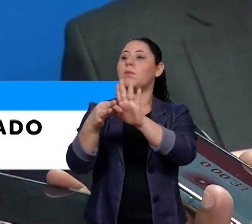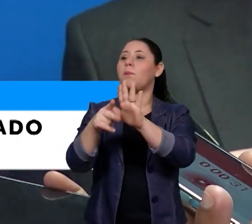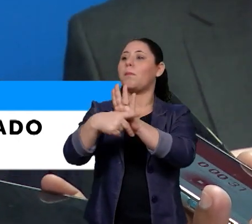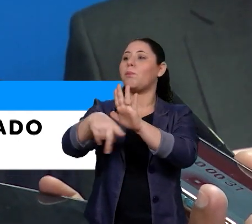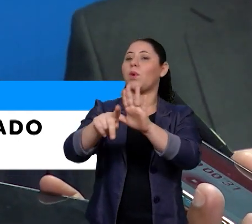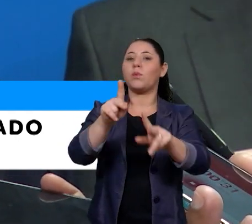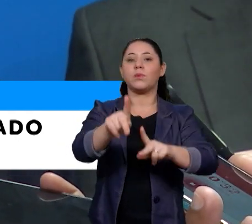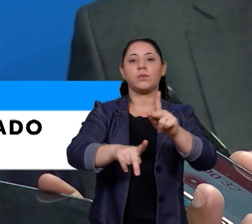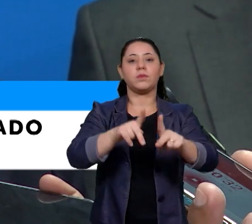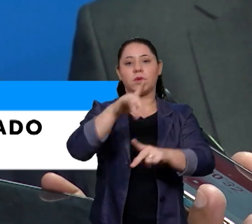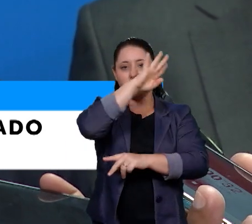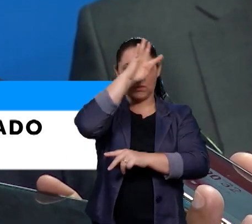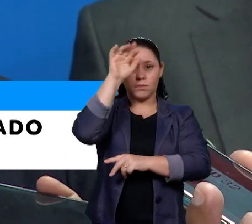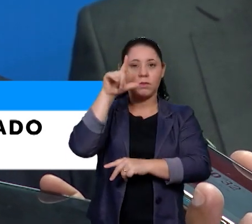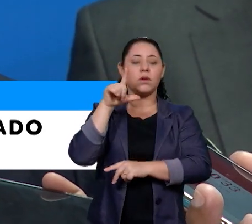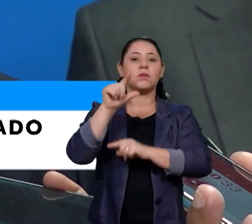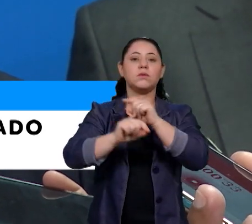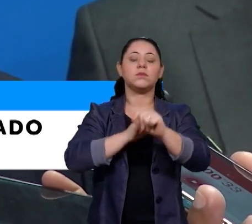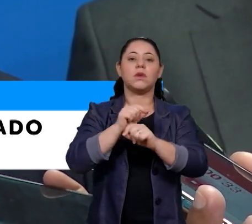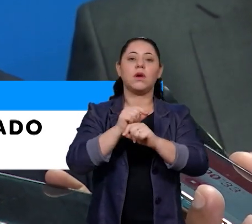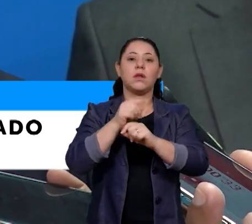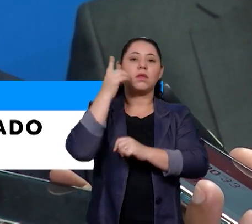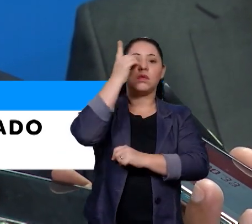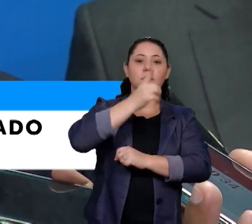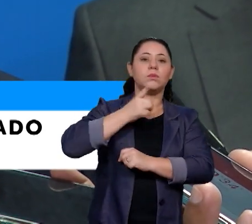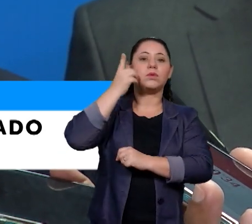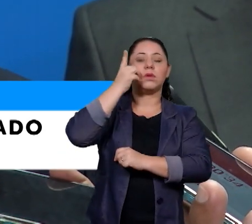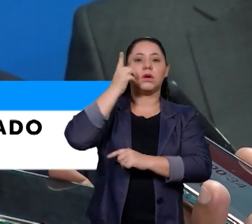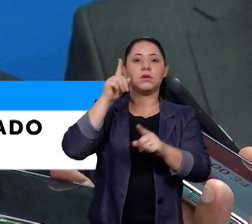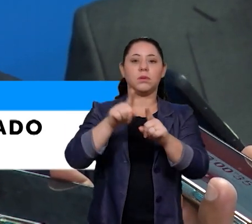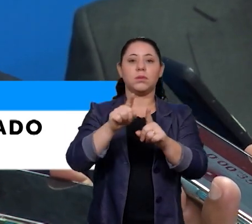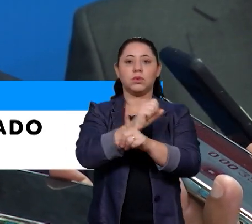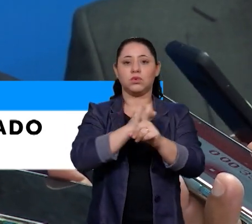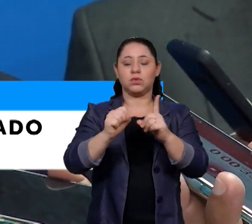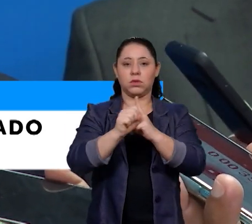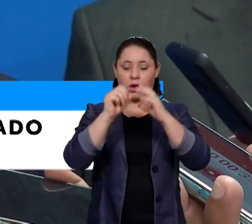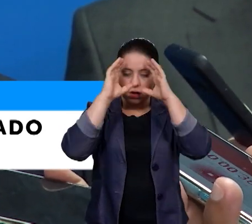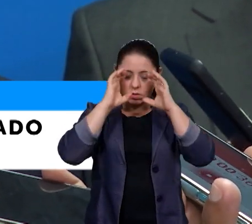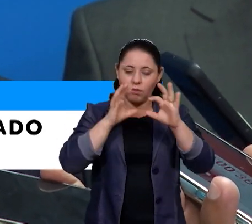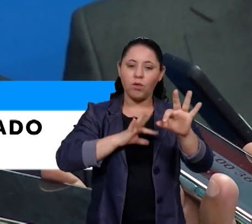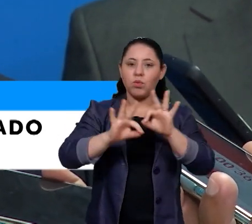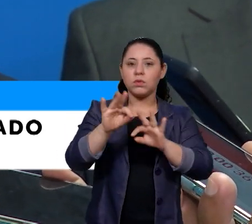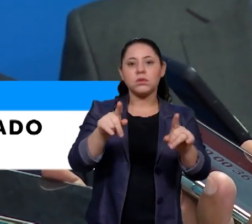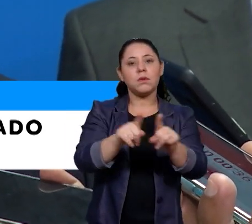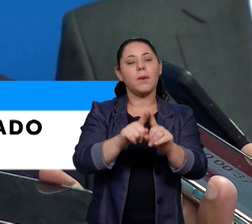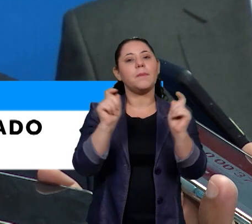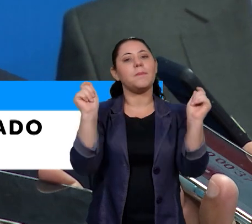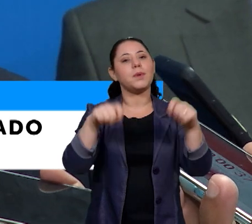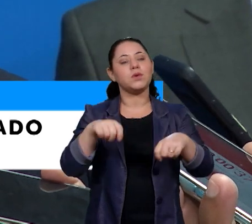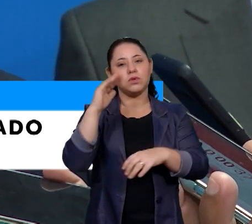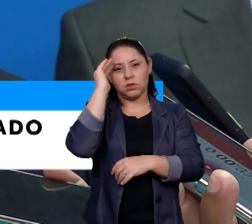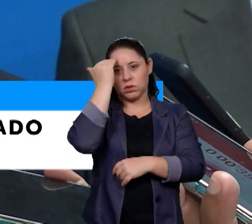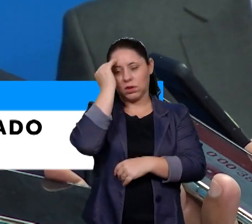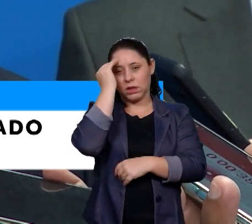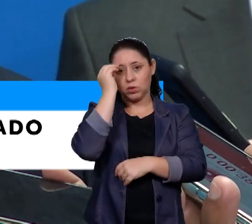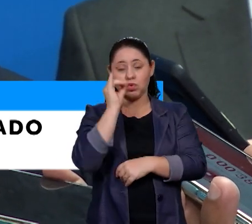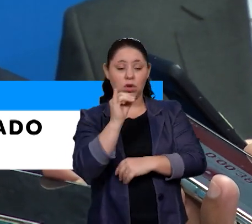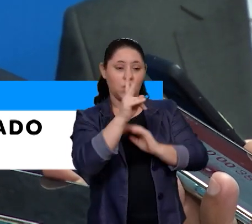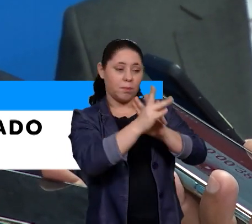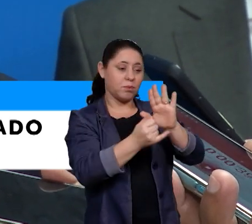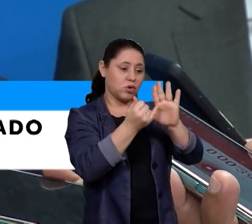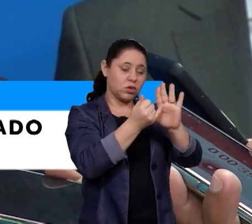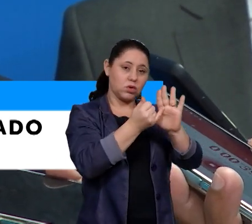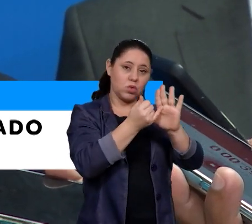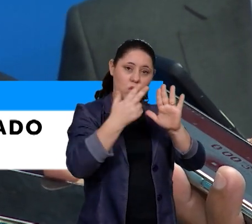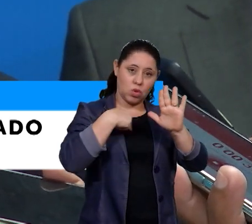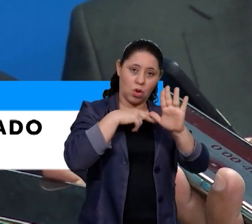ouvir as demandas de toda a população sul-mato-grossense por meio dos seus parlamentares, por meio da sociedade civil organizada, e assim poder